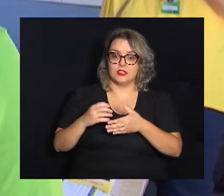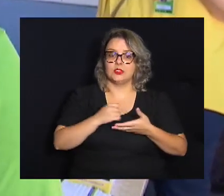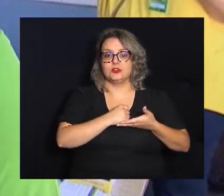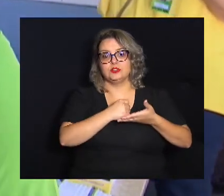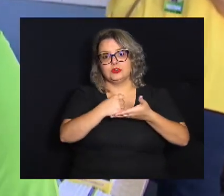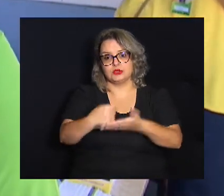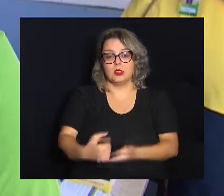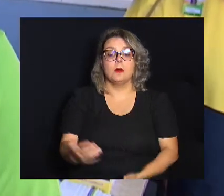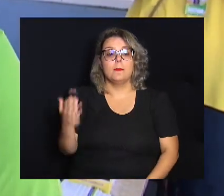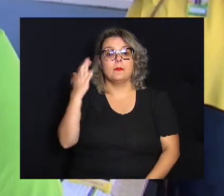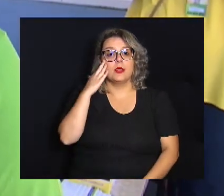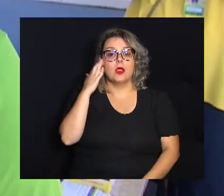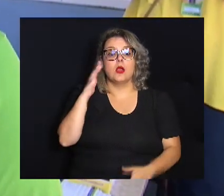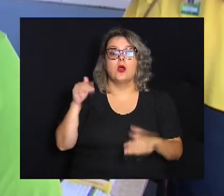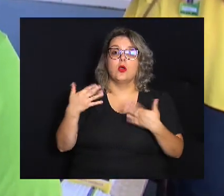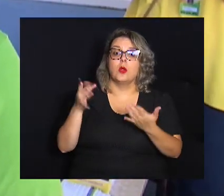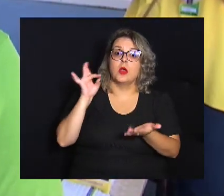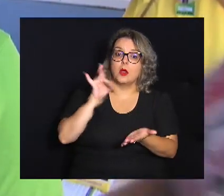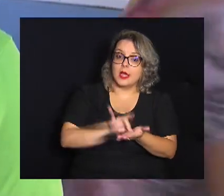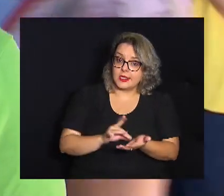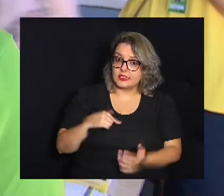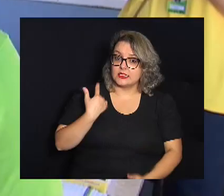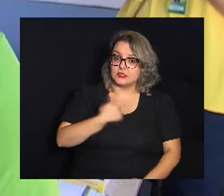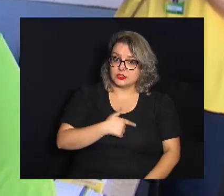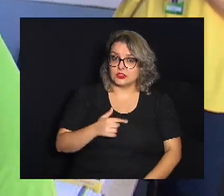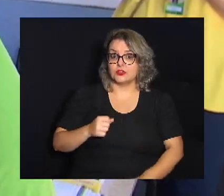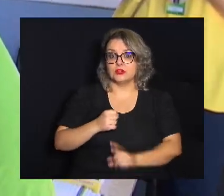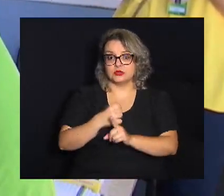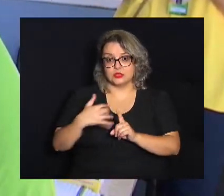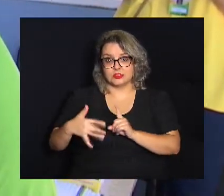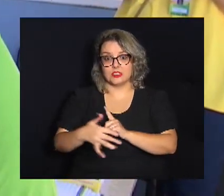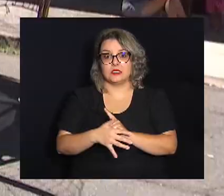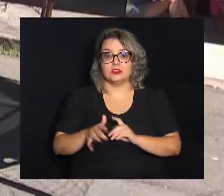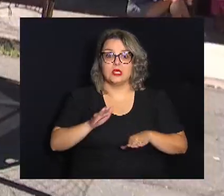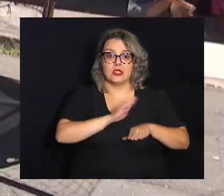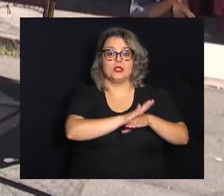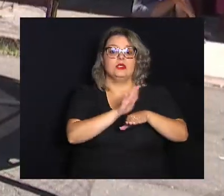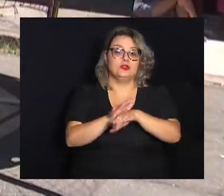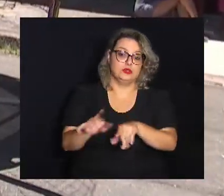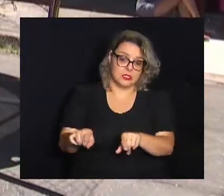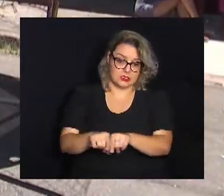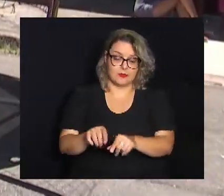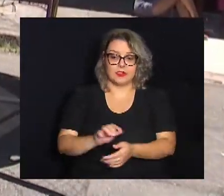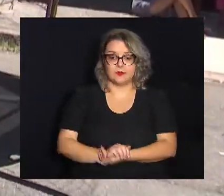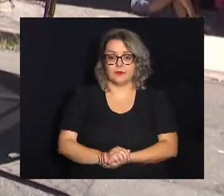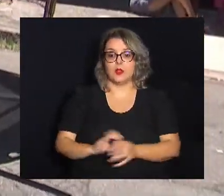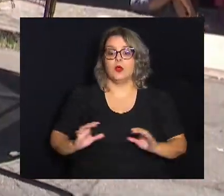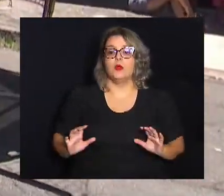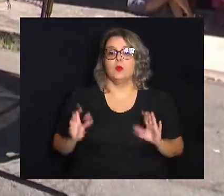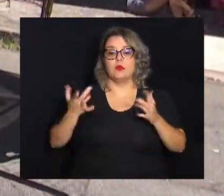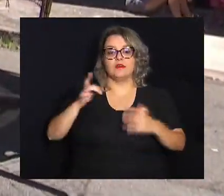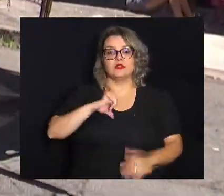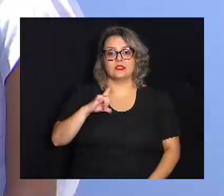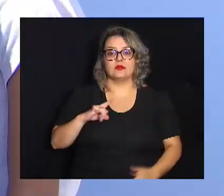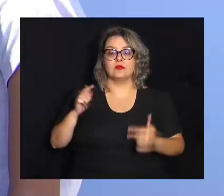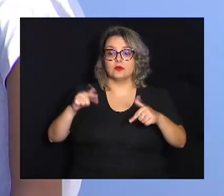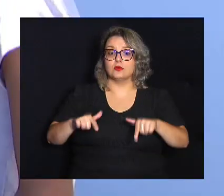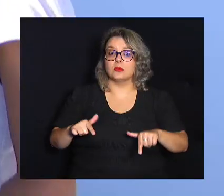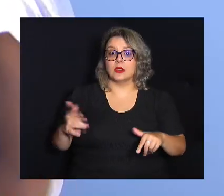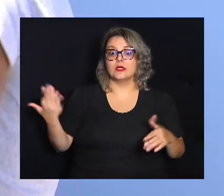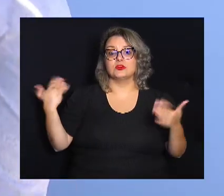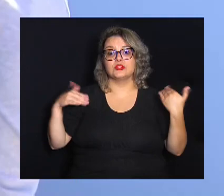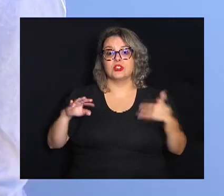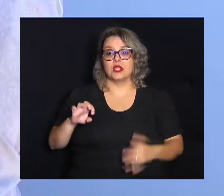eles entenderem qual é a realidade da nossa sociedade e assim contribuir também. O evento também teve espaços de recreação,